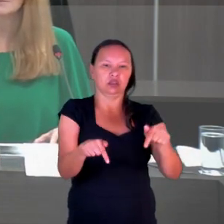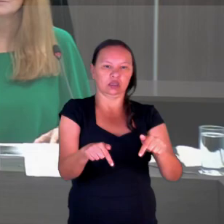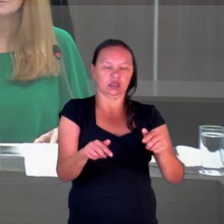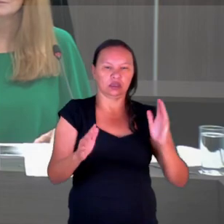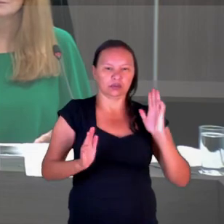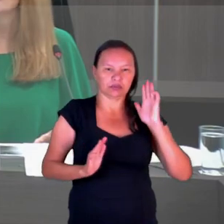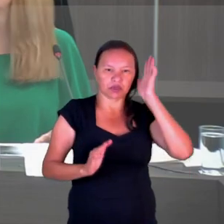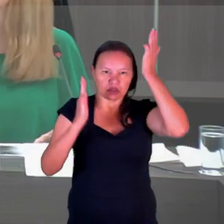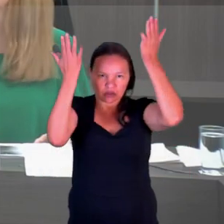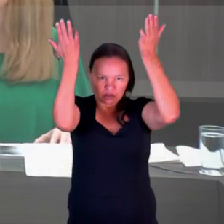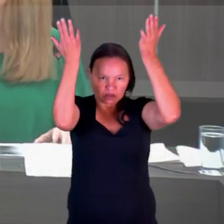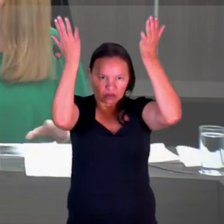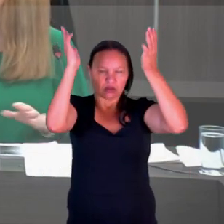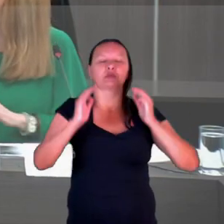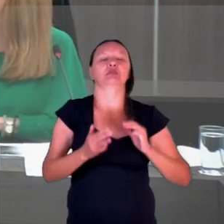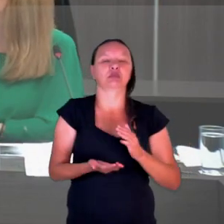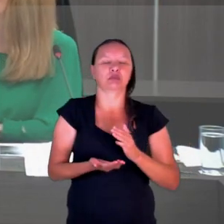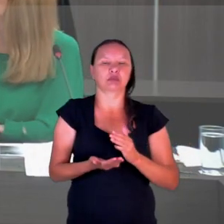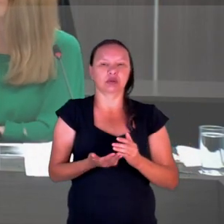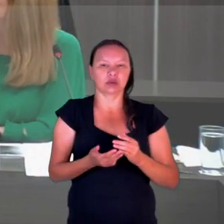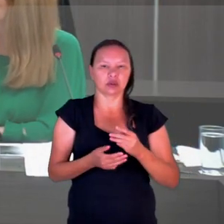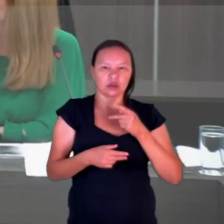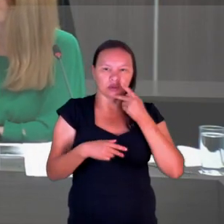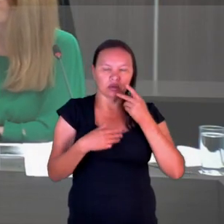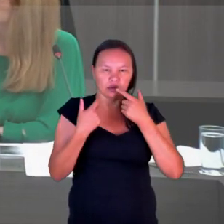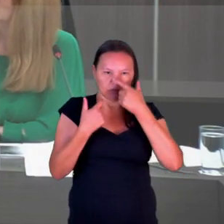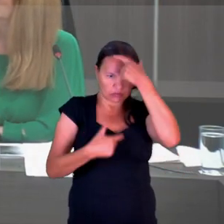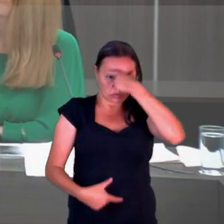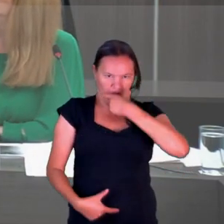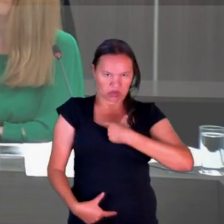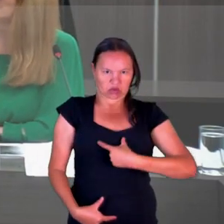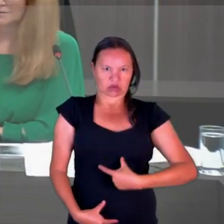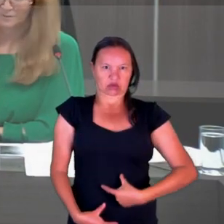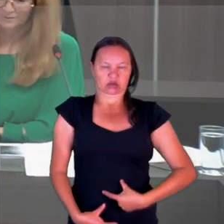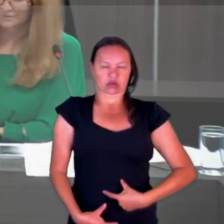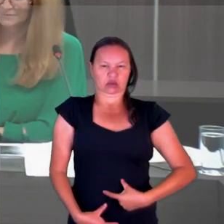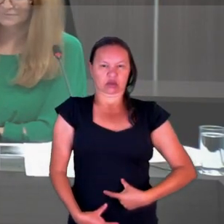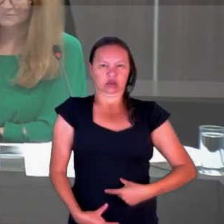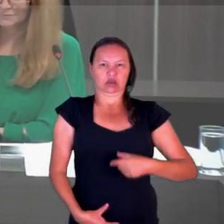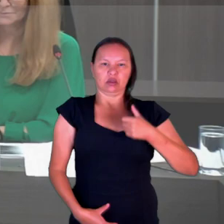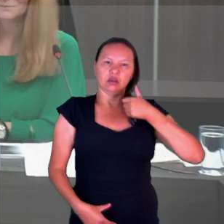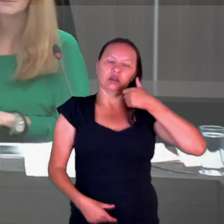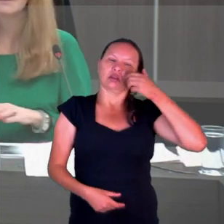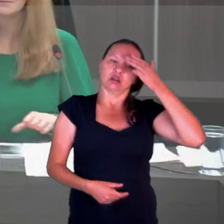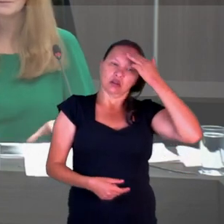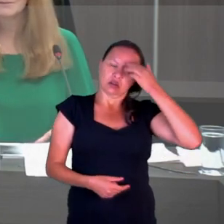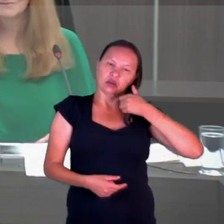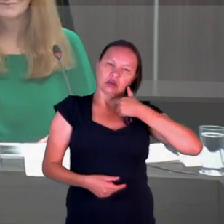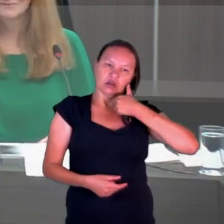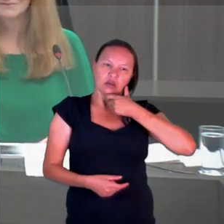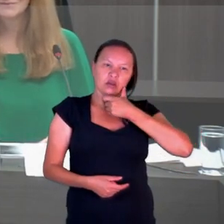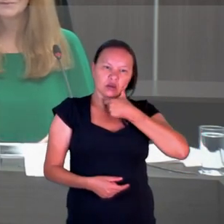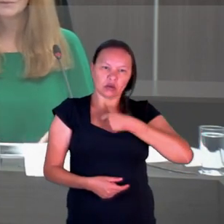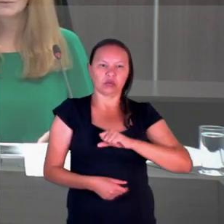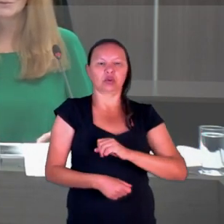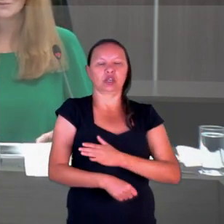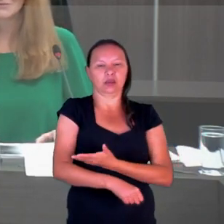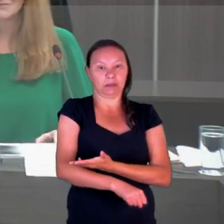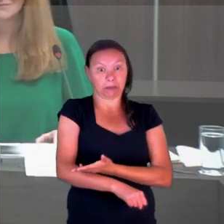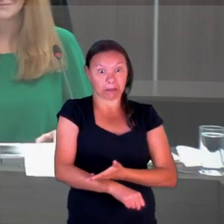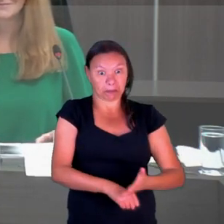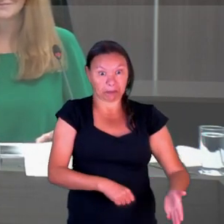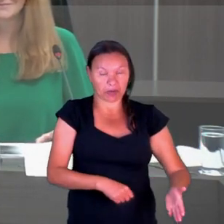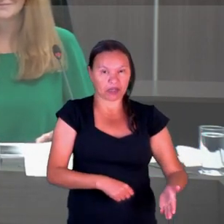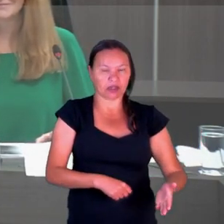evento Mais uma vez vou fazer minha autod descrição Eu sou uma mulher branca tô vestindo verde de óculos